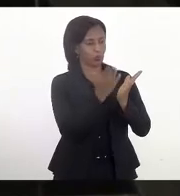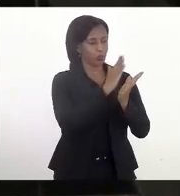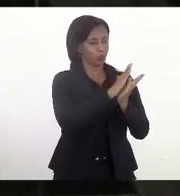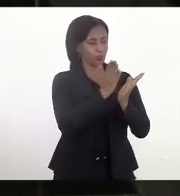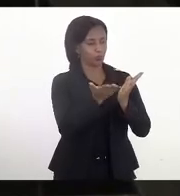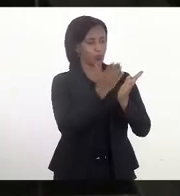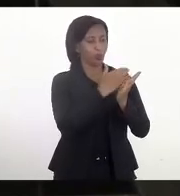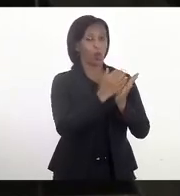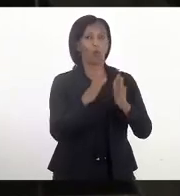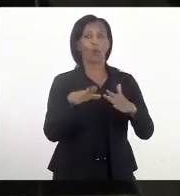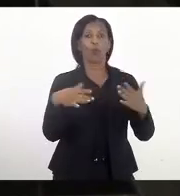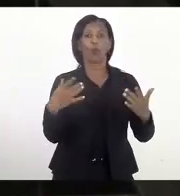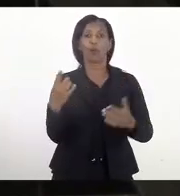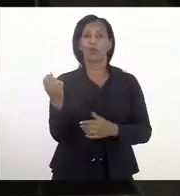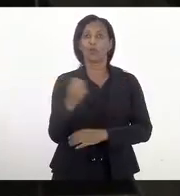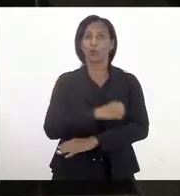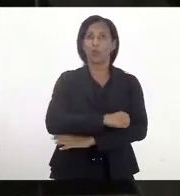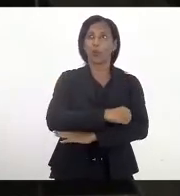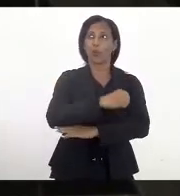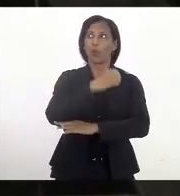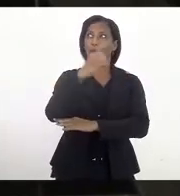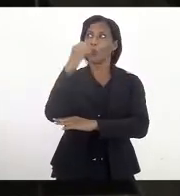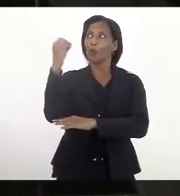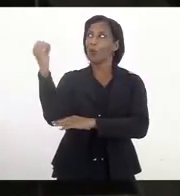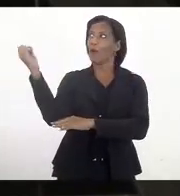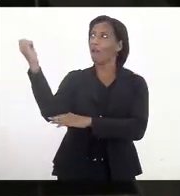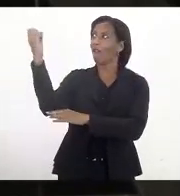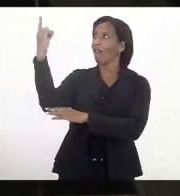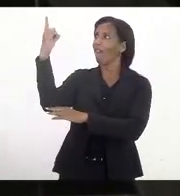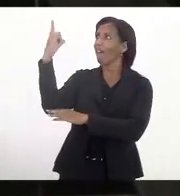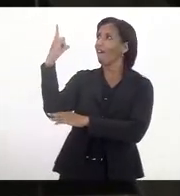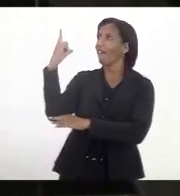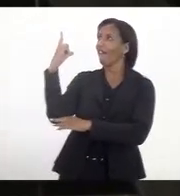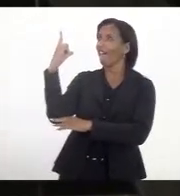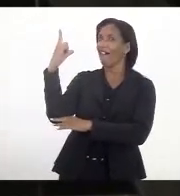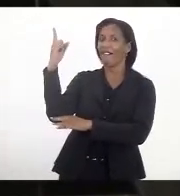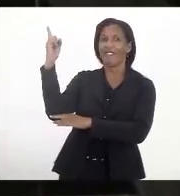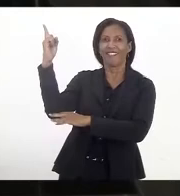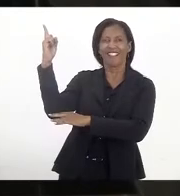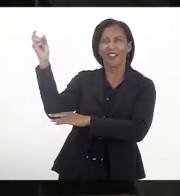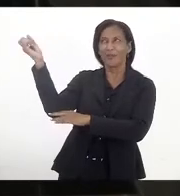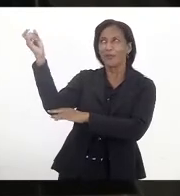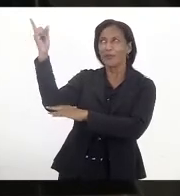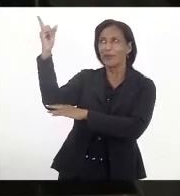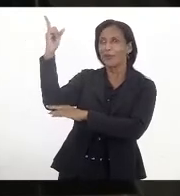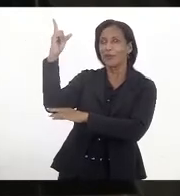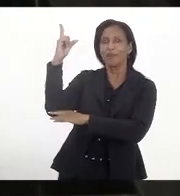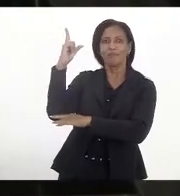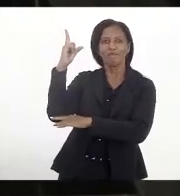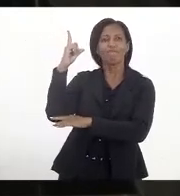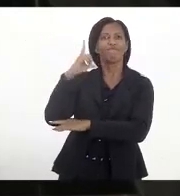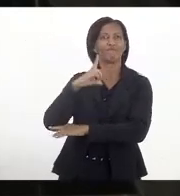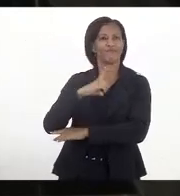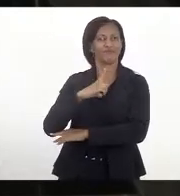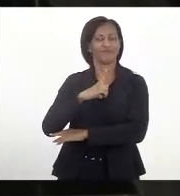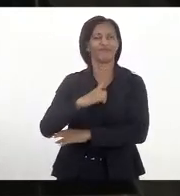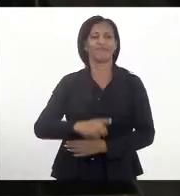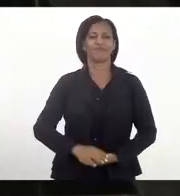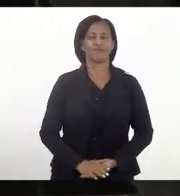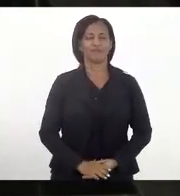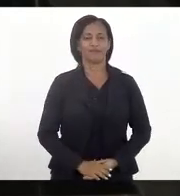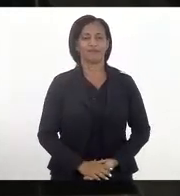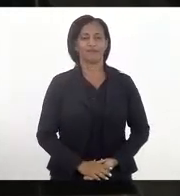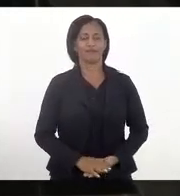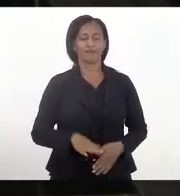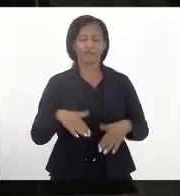o sol nasce diariamente na Linha do Horizonte on ah e